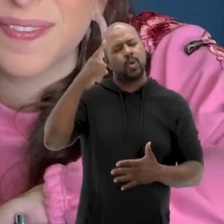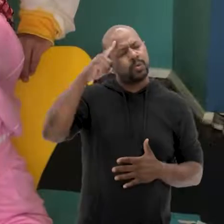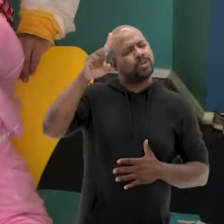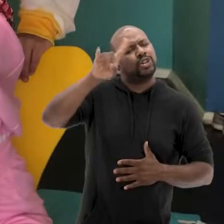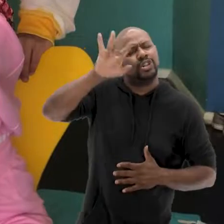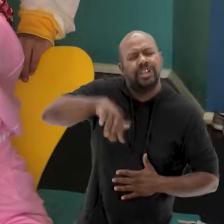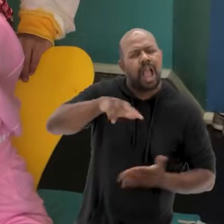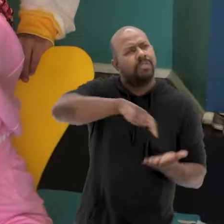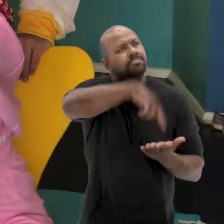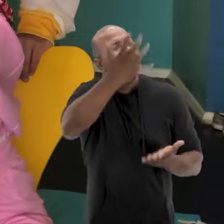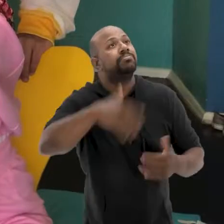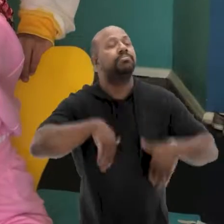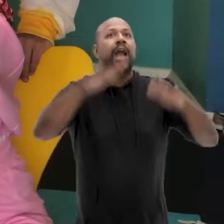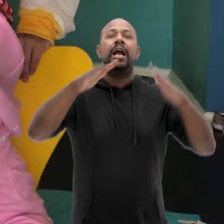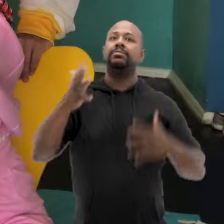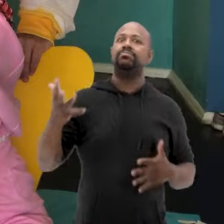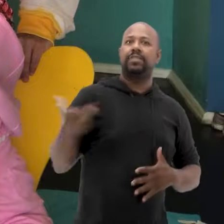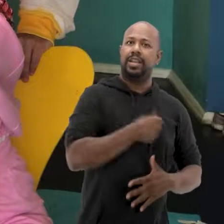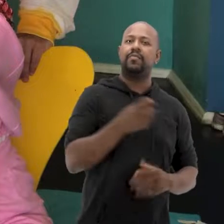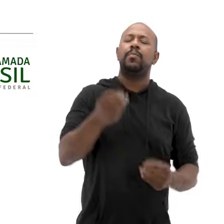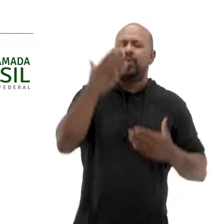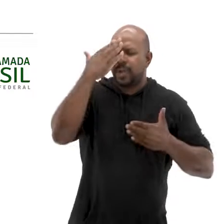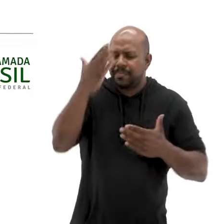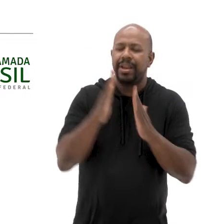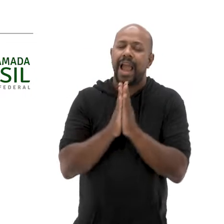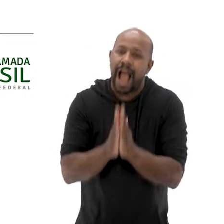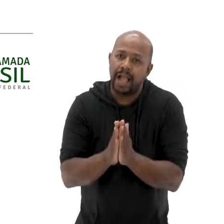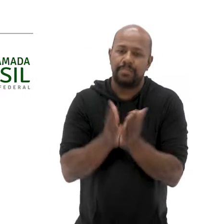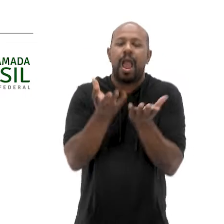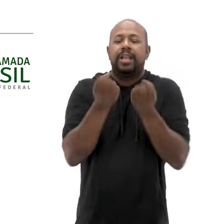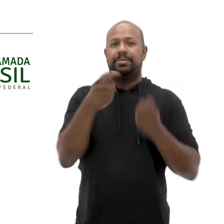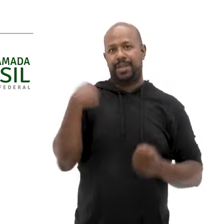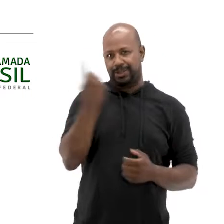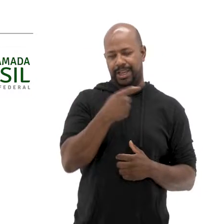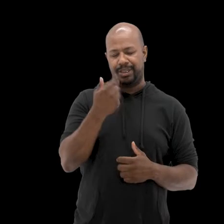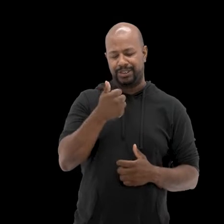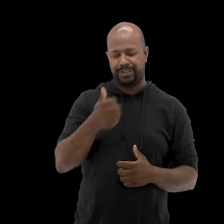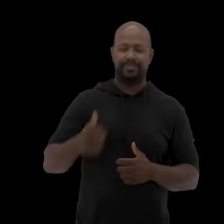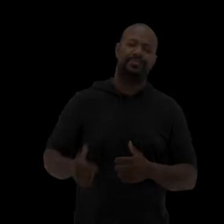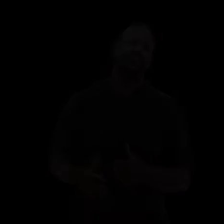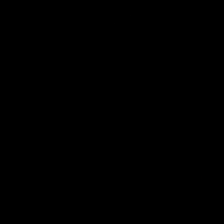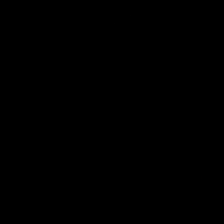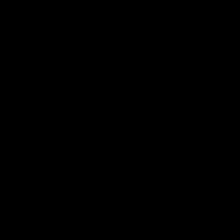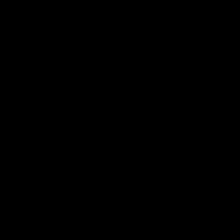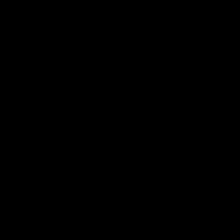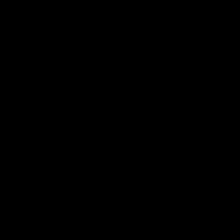no seu dia e que tenha tornado o seu dia mais incrível ainda. Obrigado por ter recebido a gente.